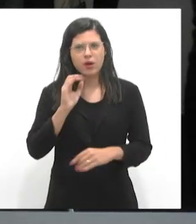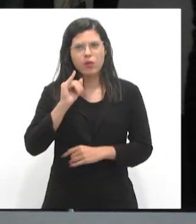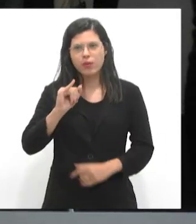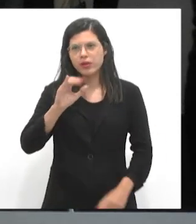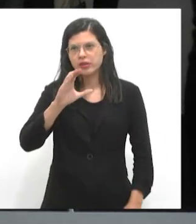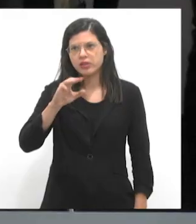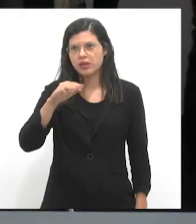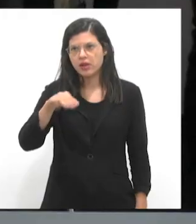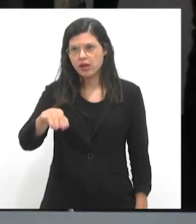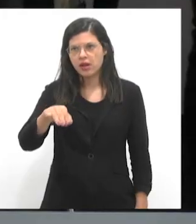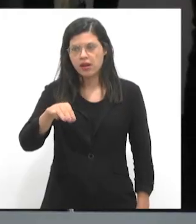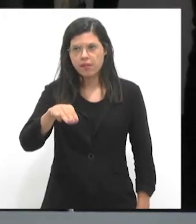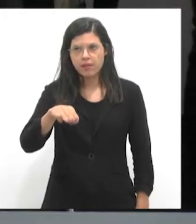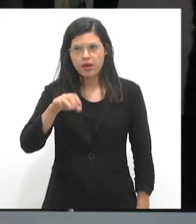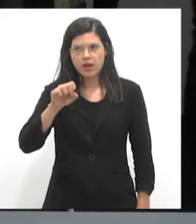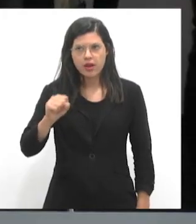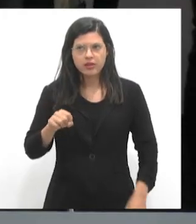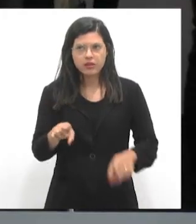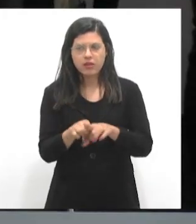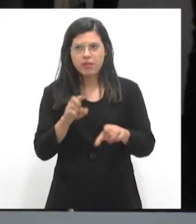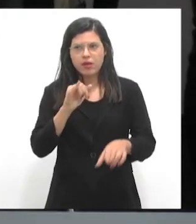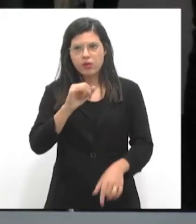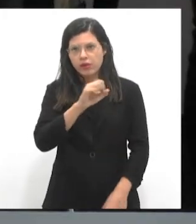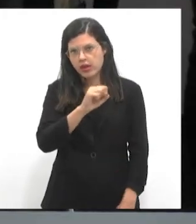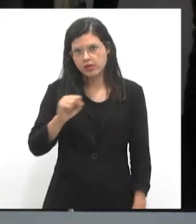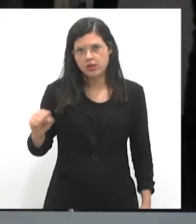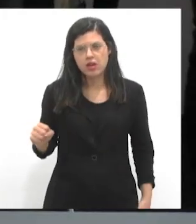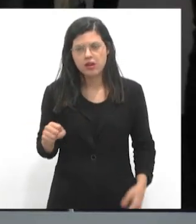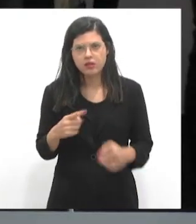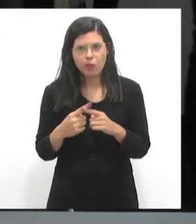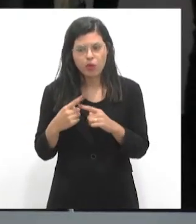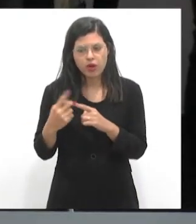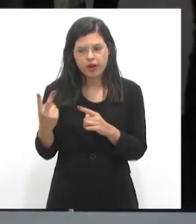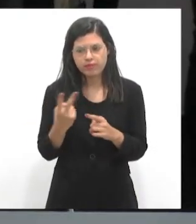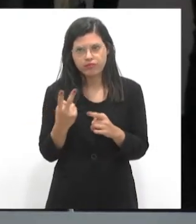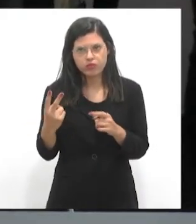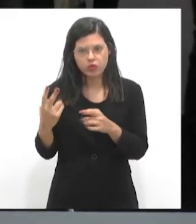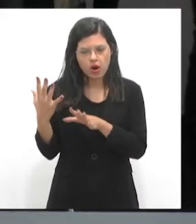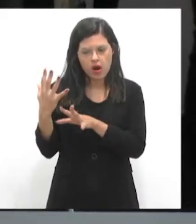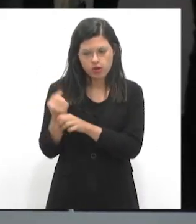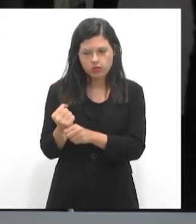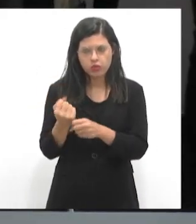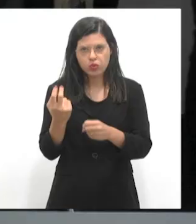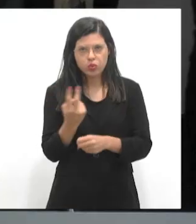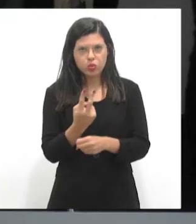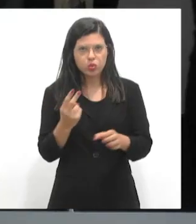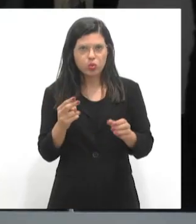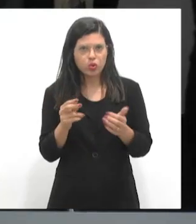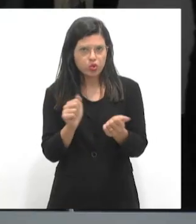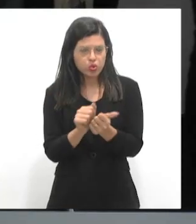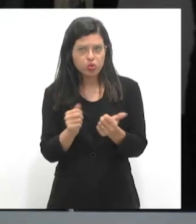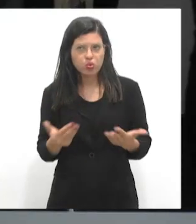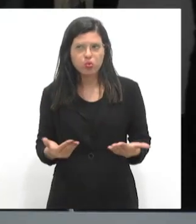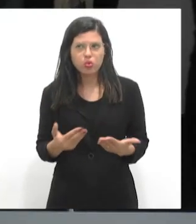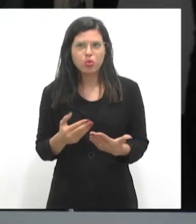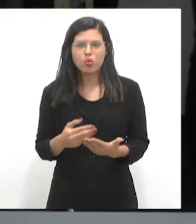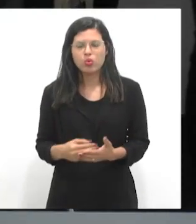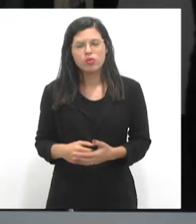com o ISS, porque ele soma os dois e vai se tornar uma alíquota